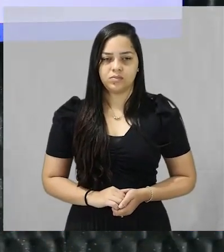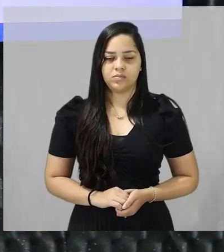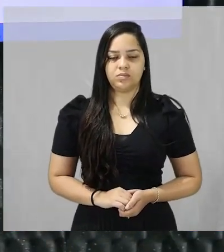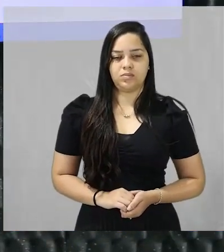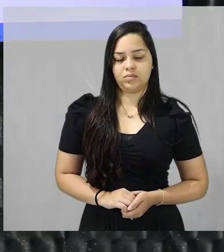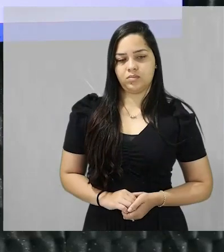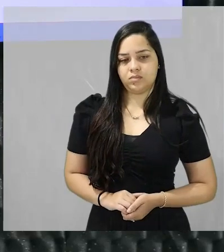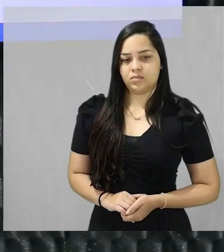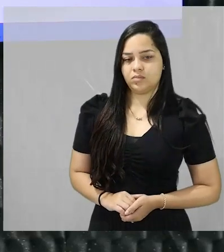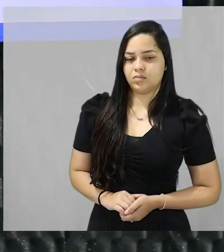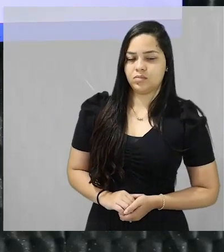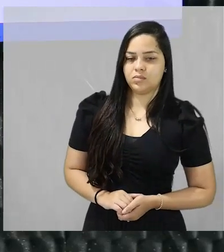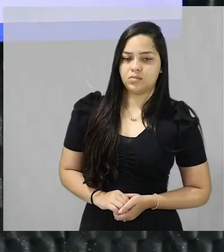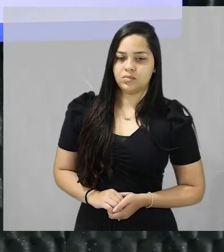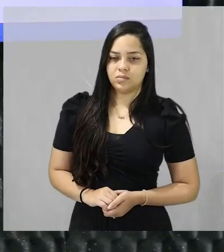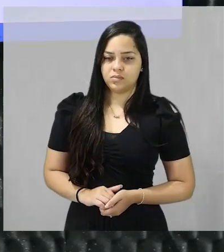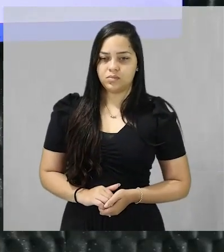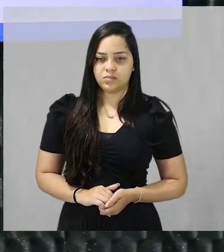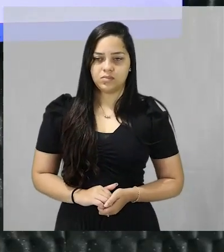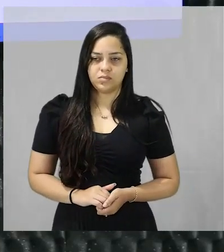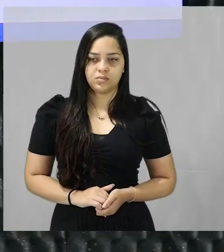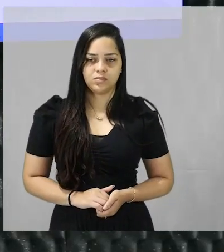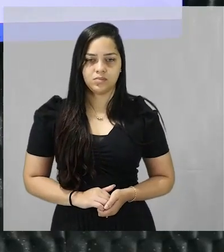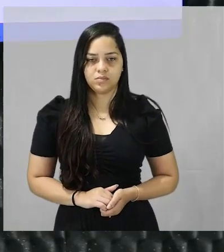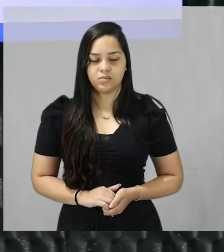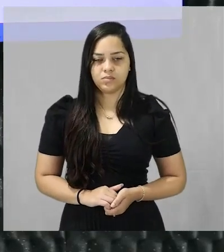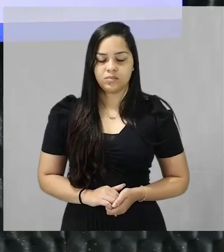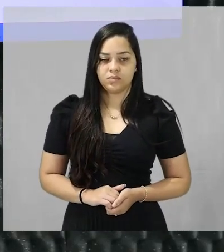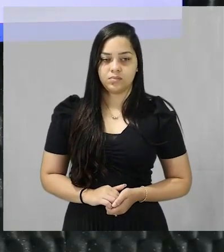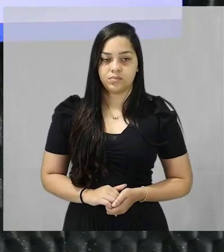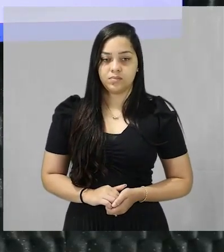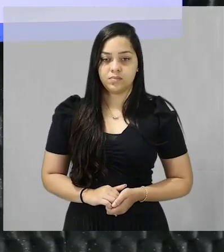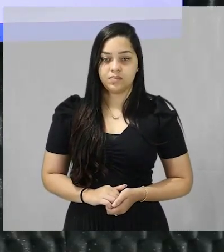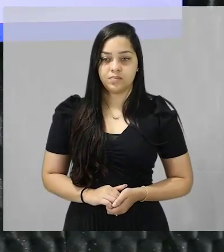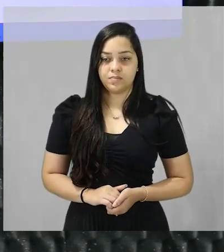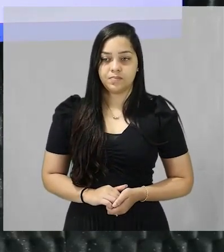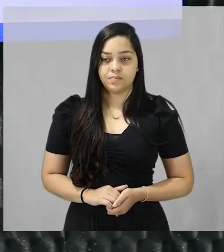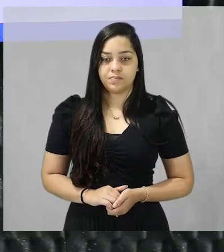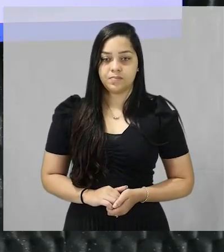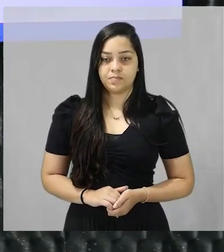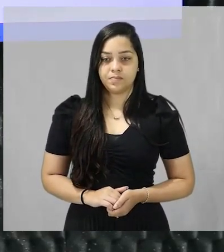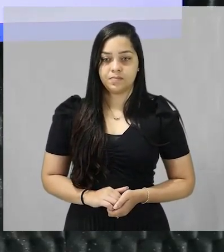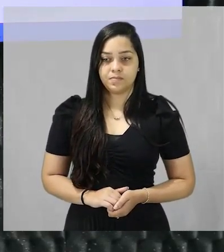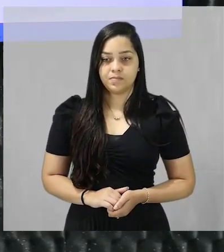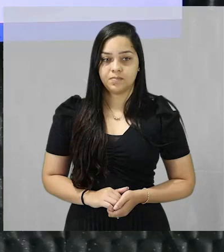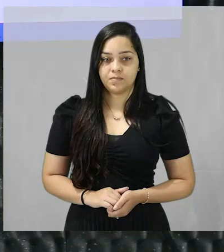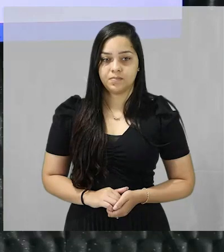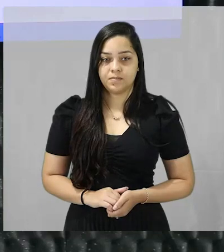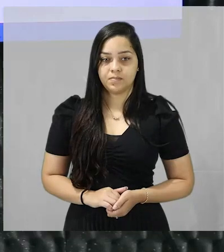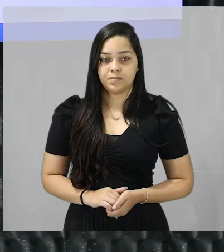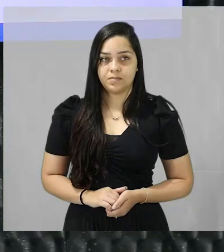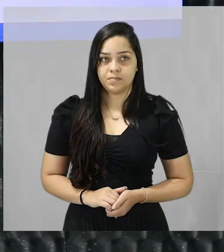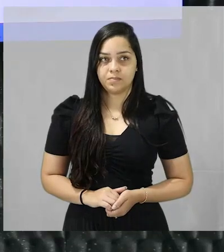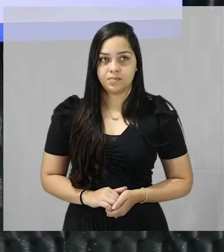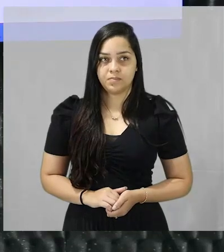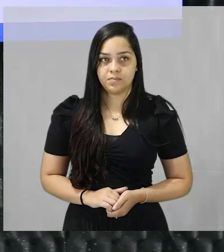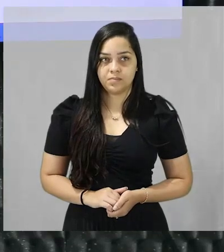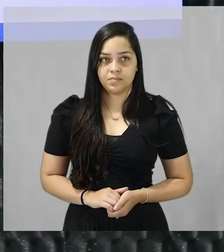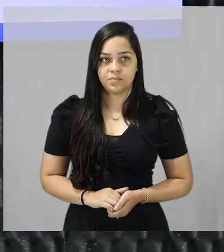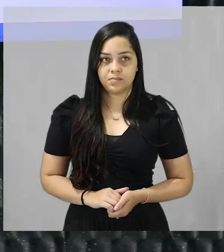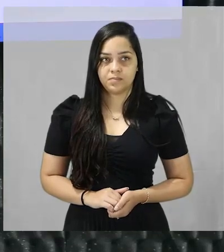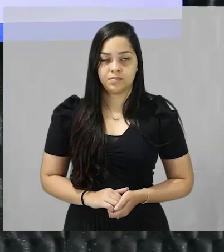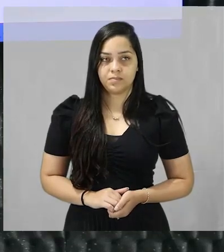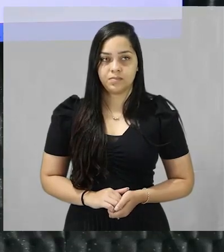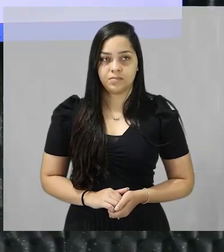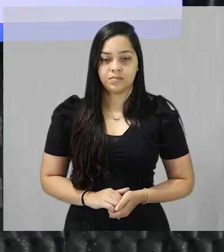longo do tempo. E é por isso que o gengibre perde seu sabor picante à medida que ele é cozido. Turminha,